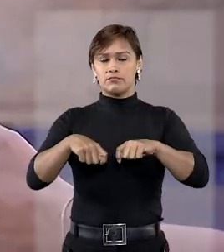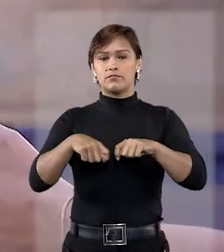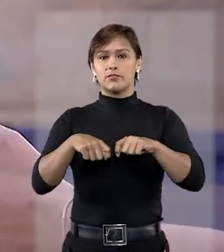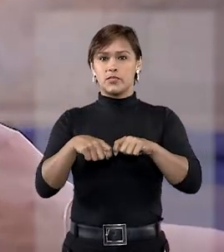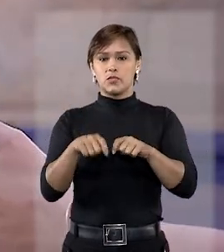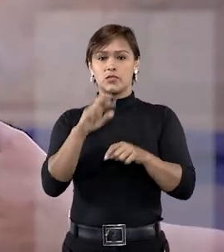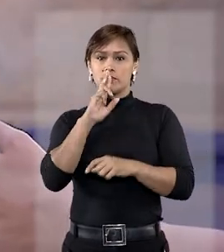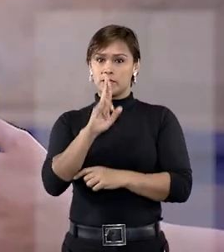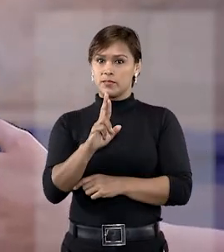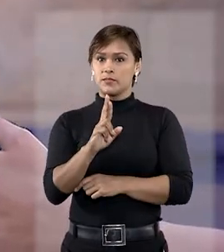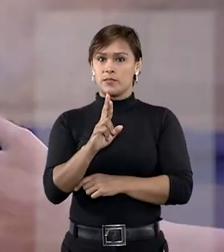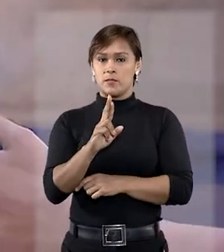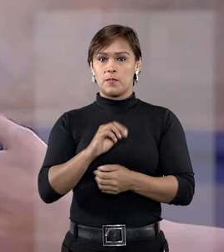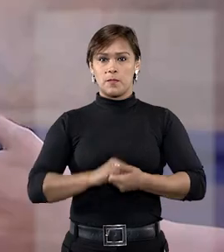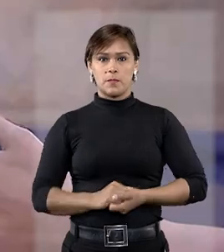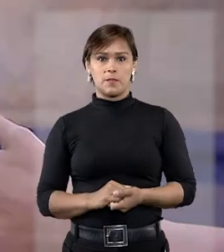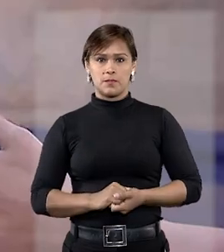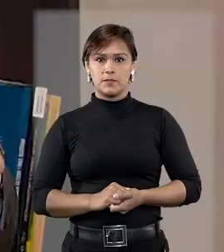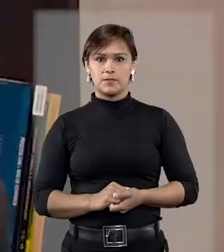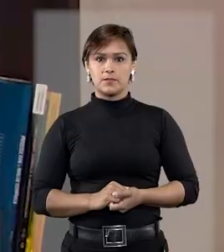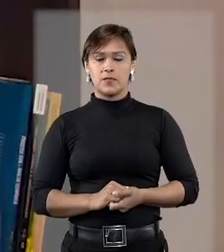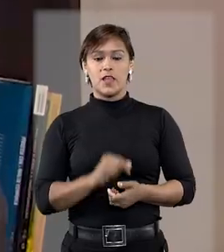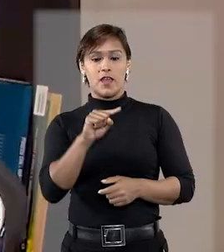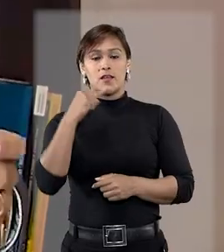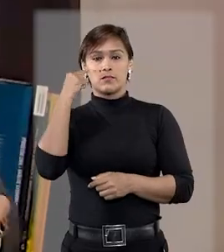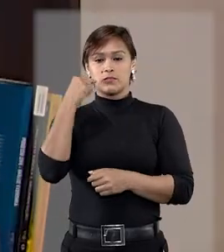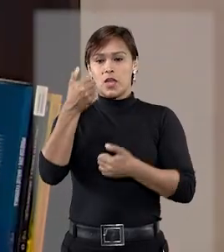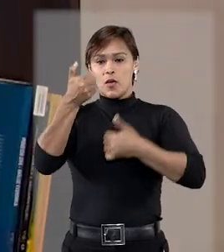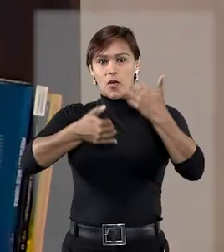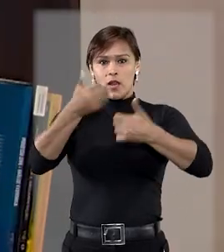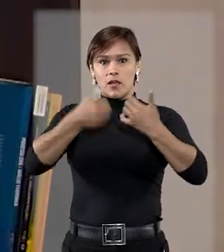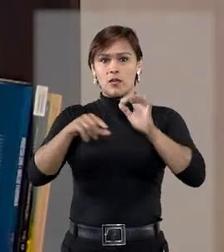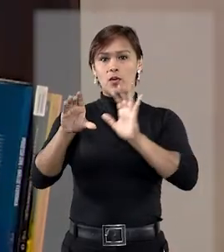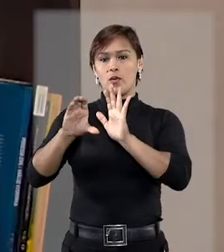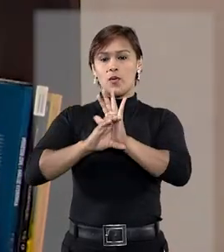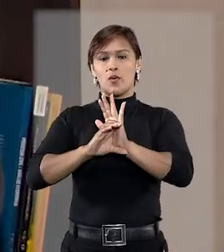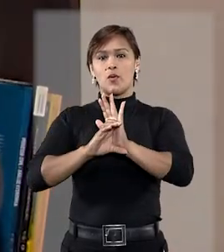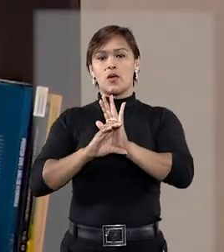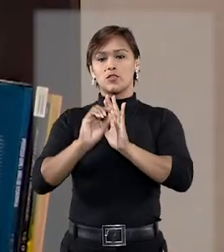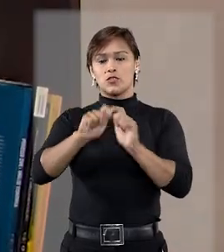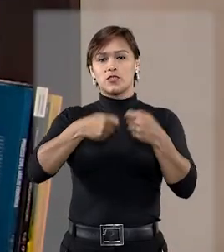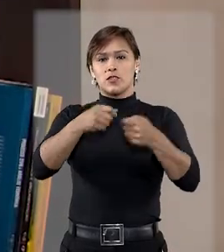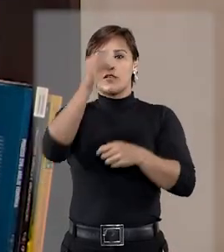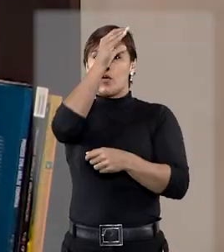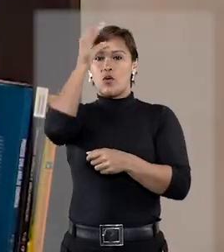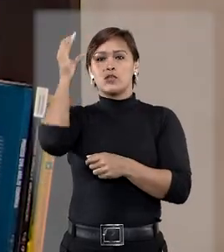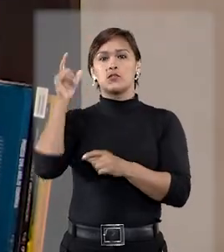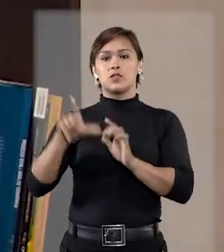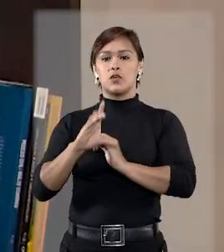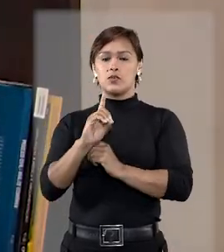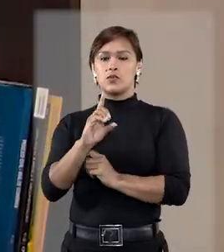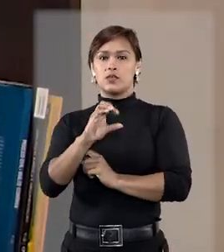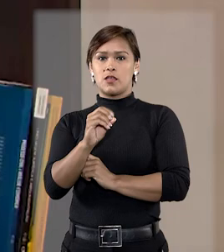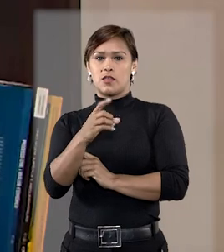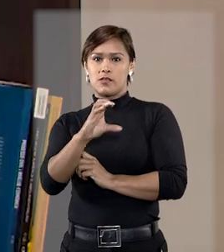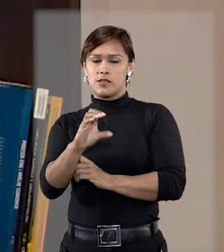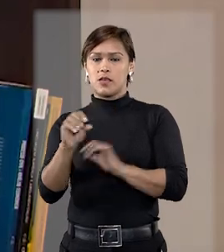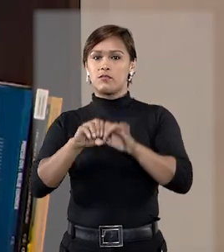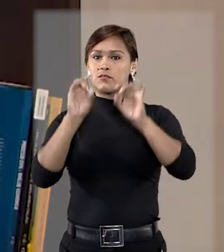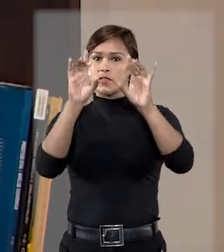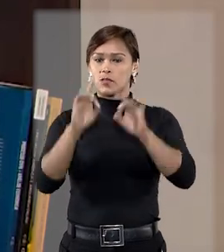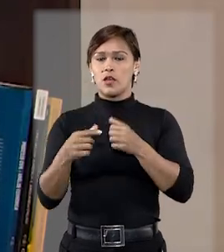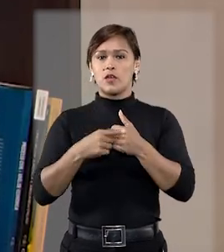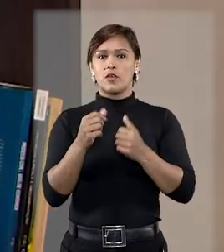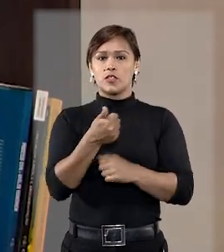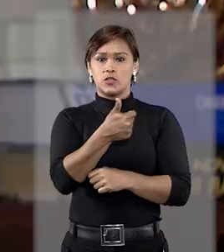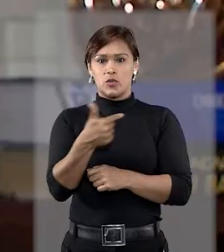consiga resolver esses litígios. Esse advogado explica que o Código de Defesa do Consumidor, o CDC, especialmente